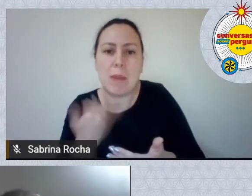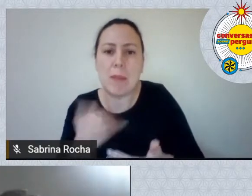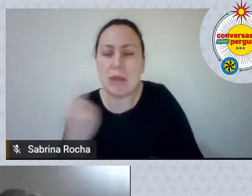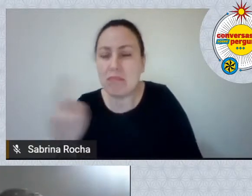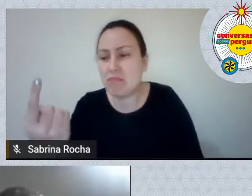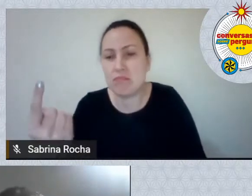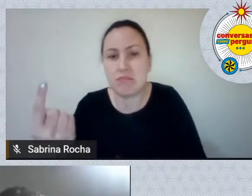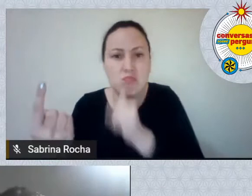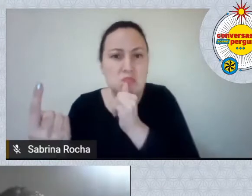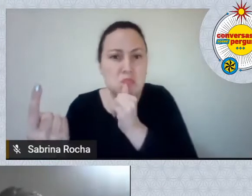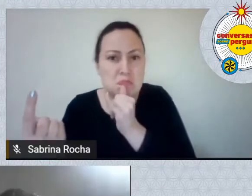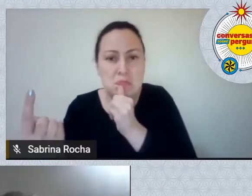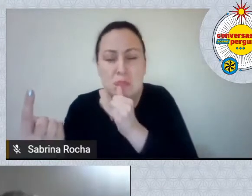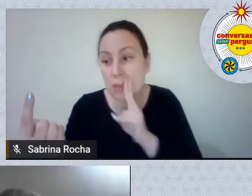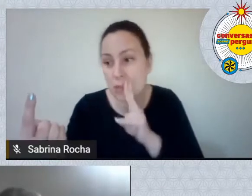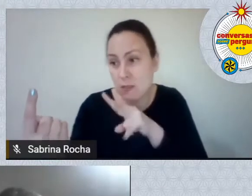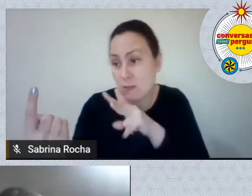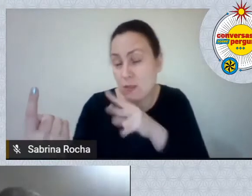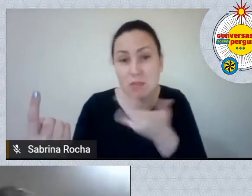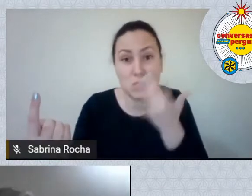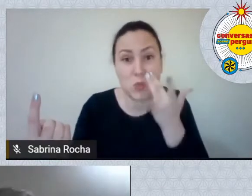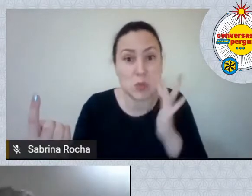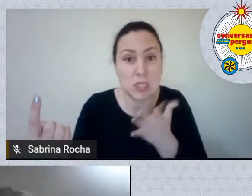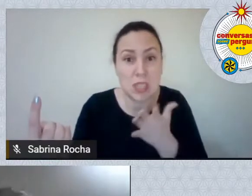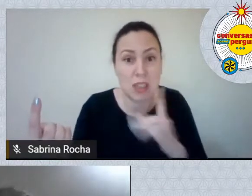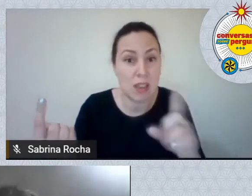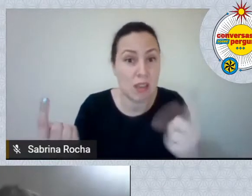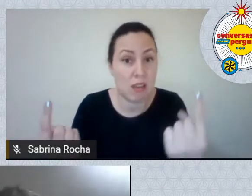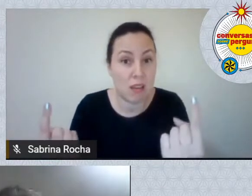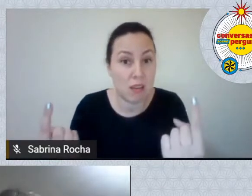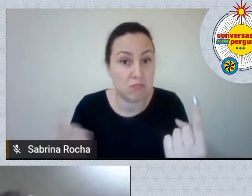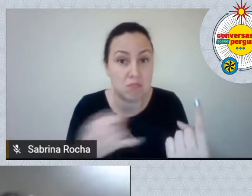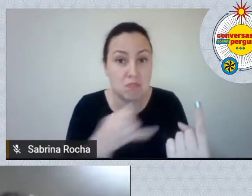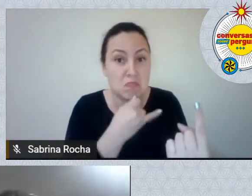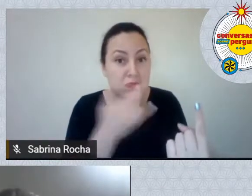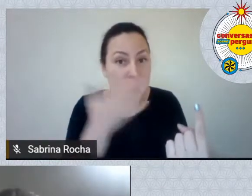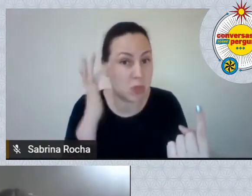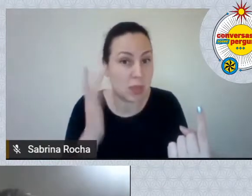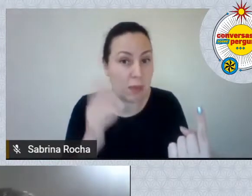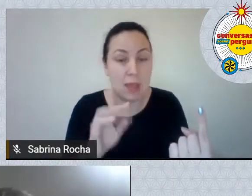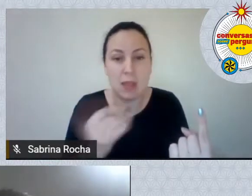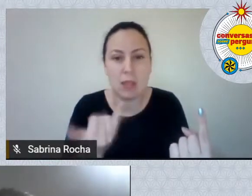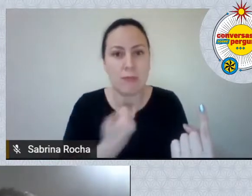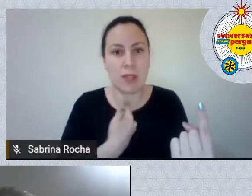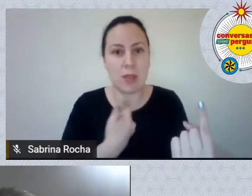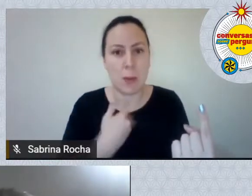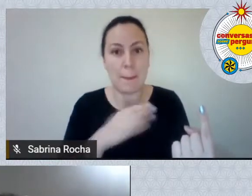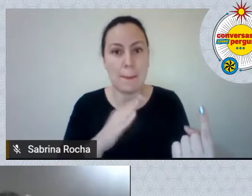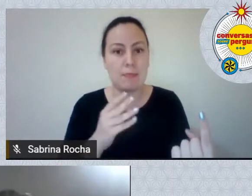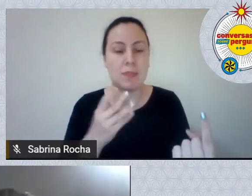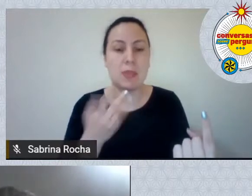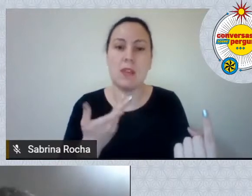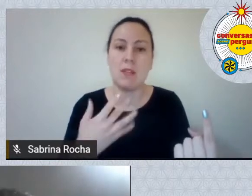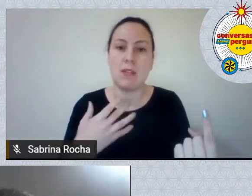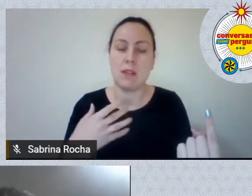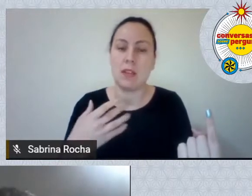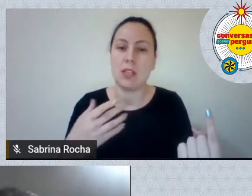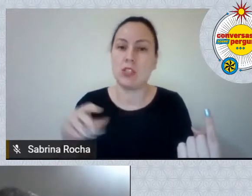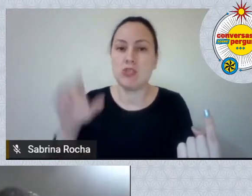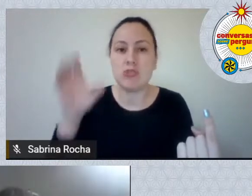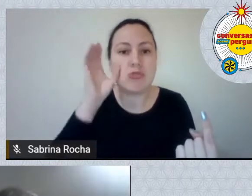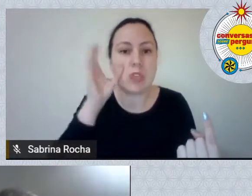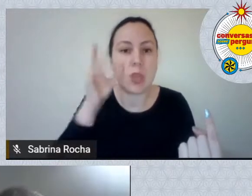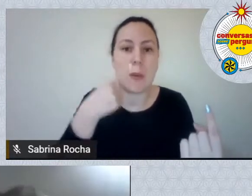você não sabe por quê. A outra também, ela não te falou que perdeu um pai, um tio há 2 meses, 5 meses, 6